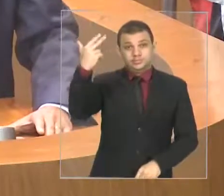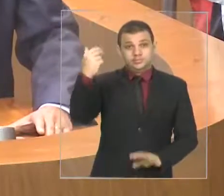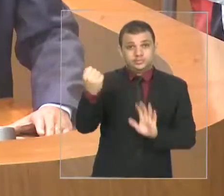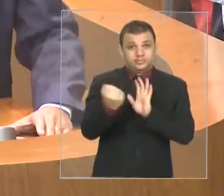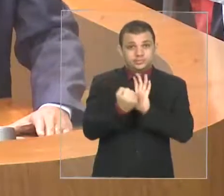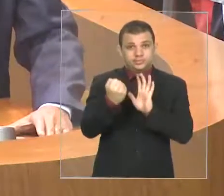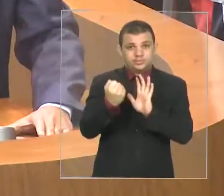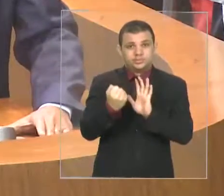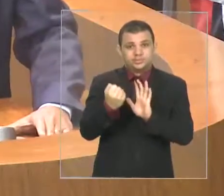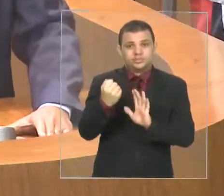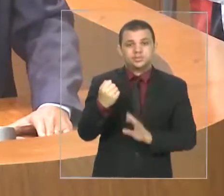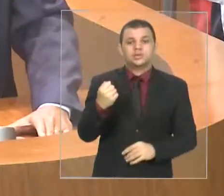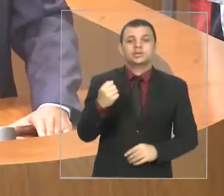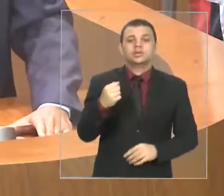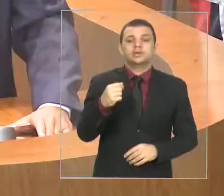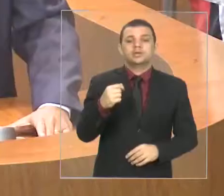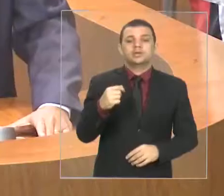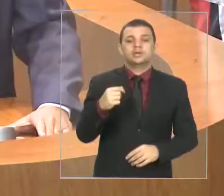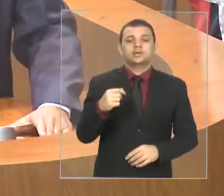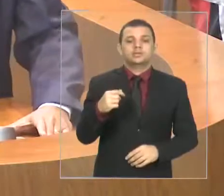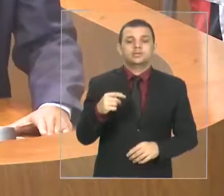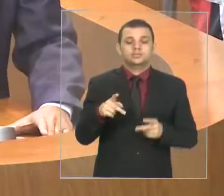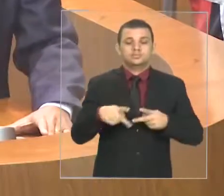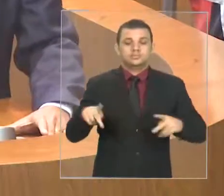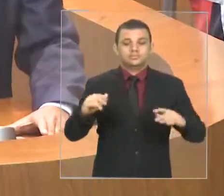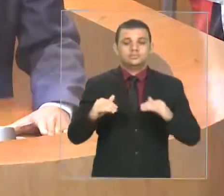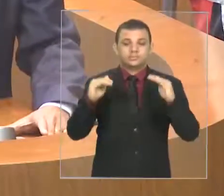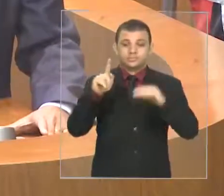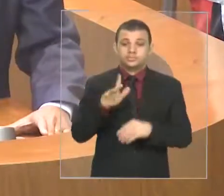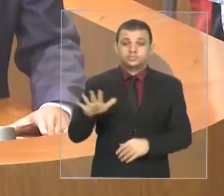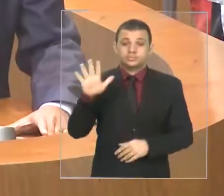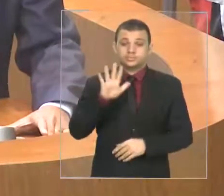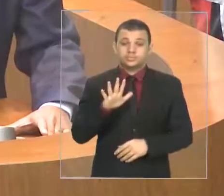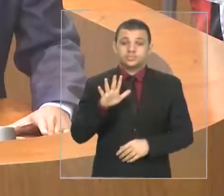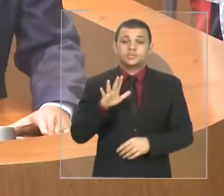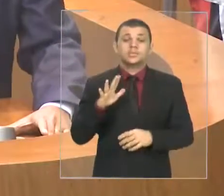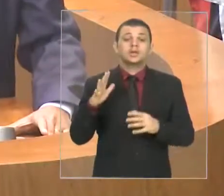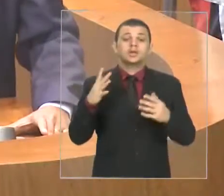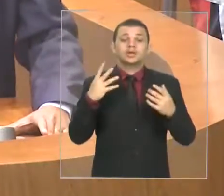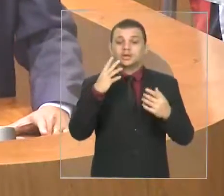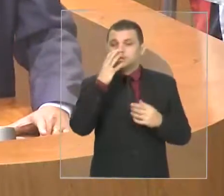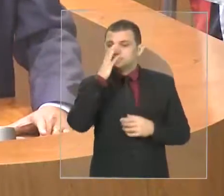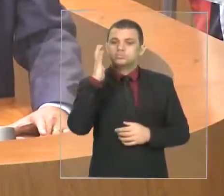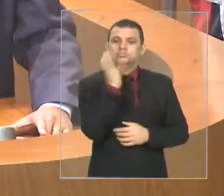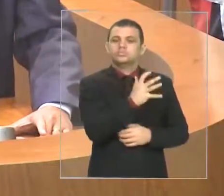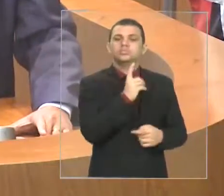país, diga-se de passagem, denunciado por crime comum,